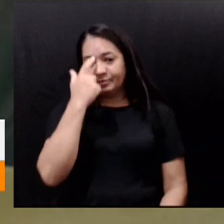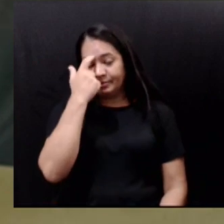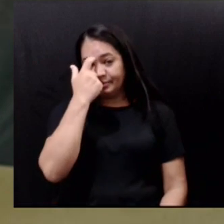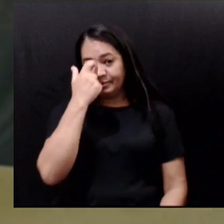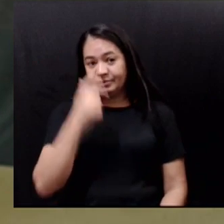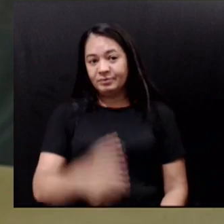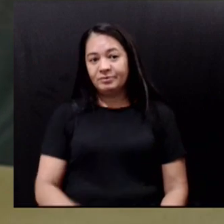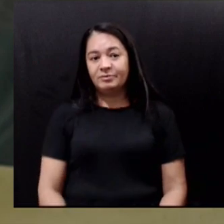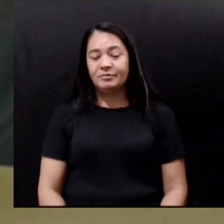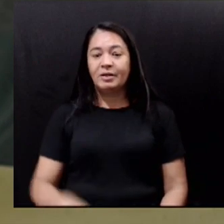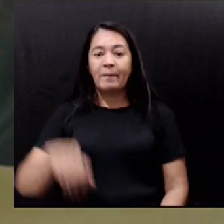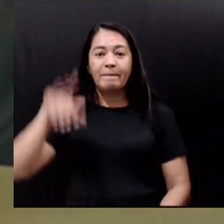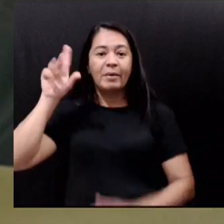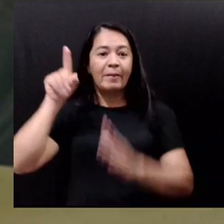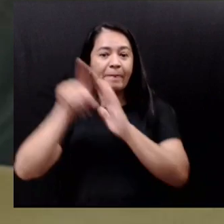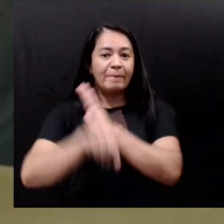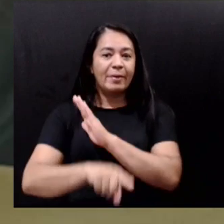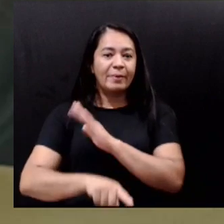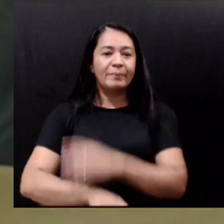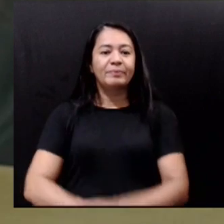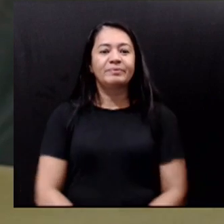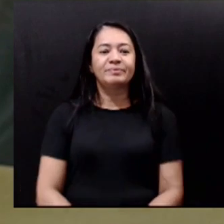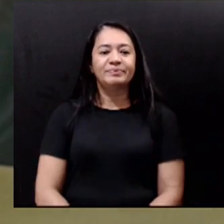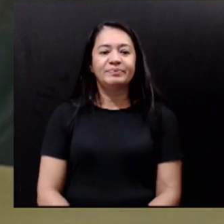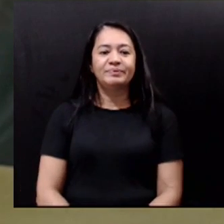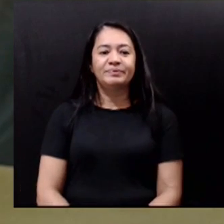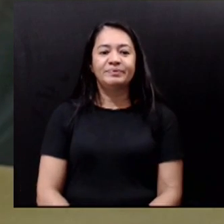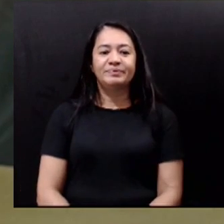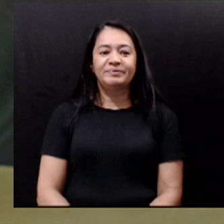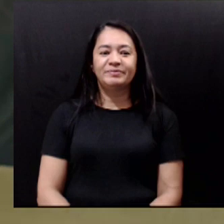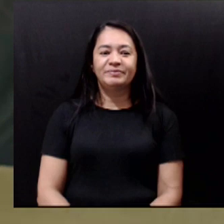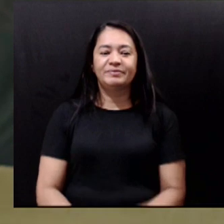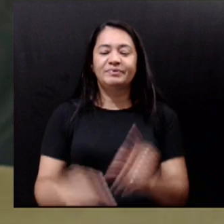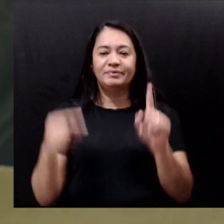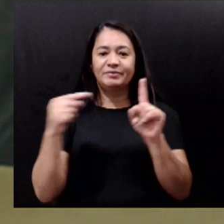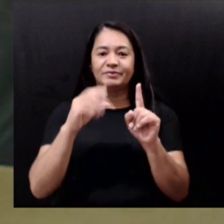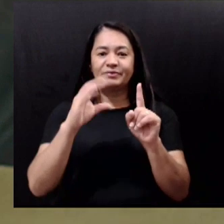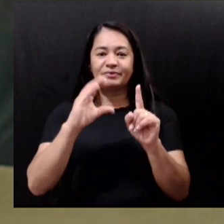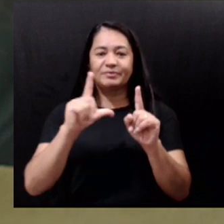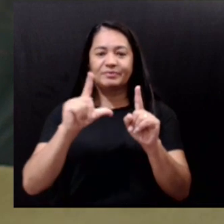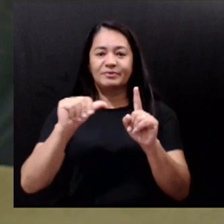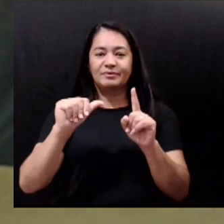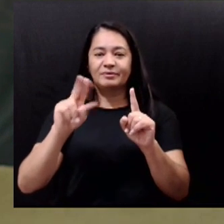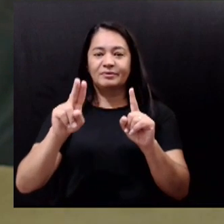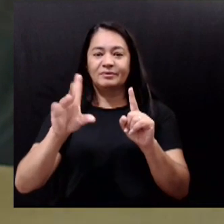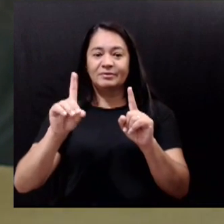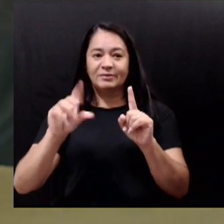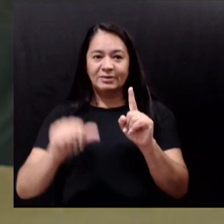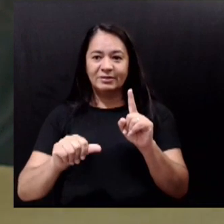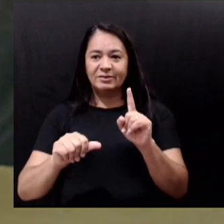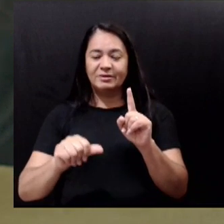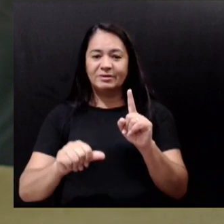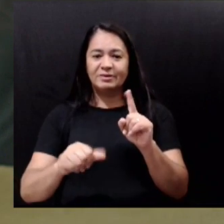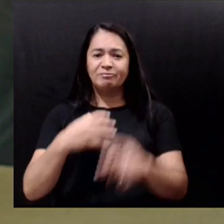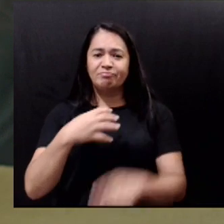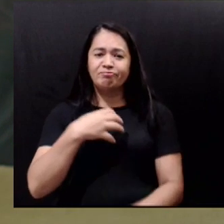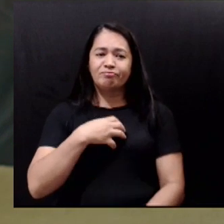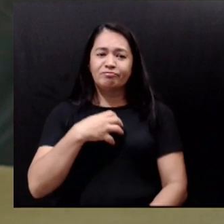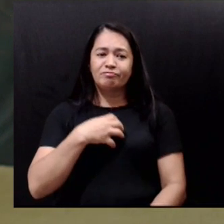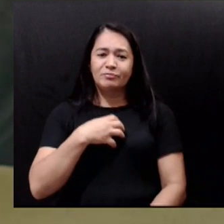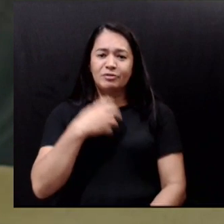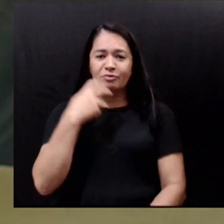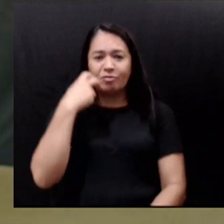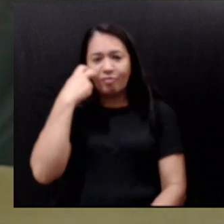uma perguntinha? Vamos lá, então. Quem é que está com a gente? A Cláudia do Jardim Olina. Eu sinto vergonha de puxar conversa com os